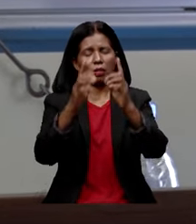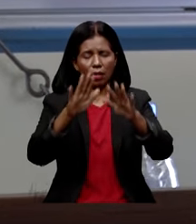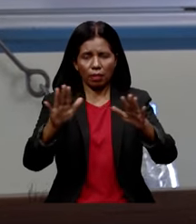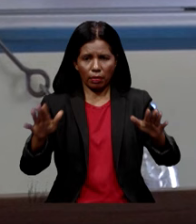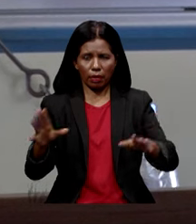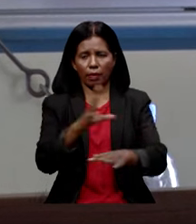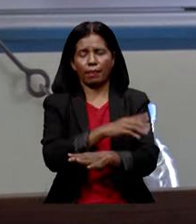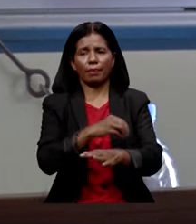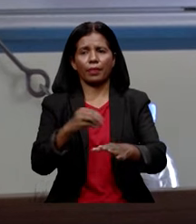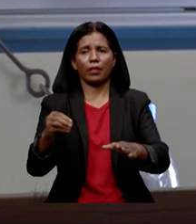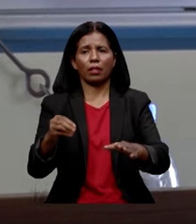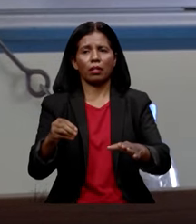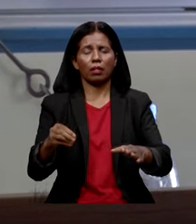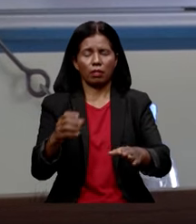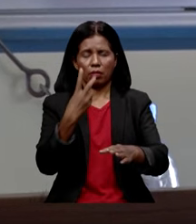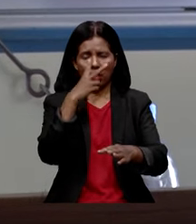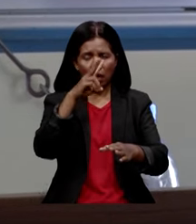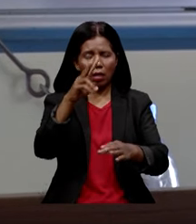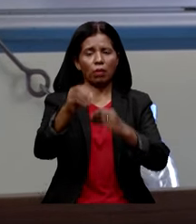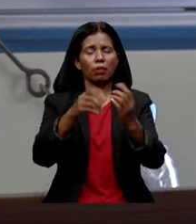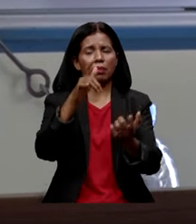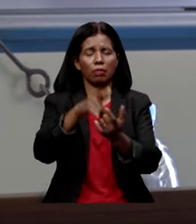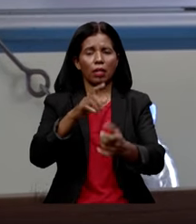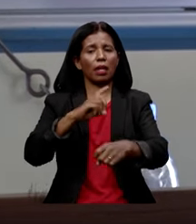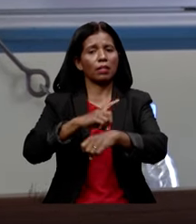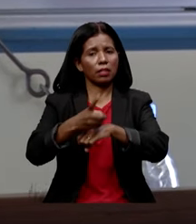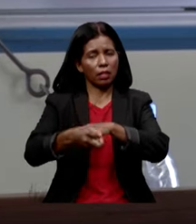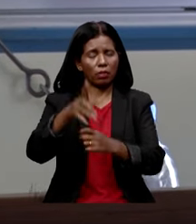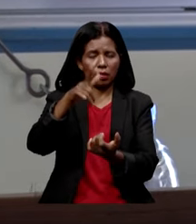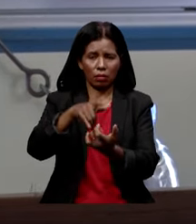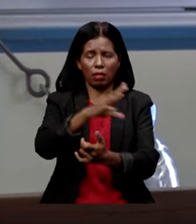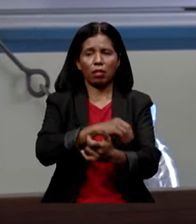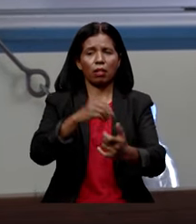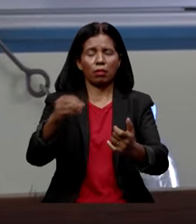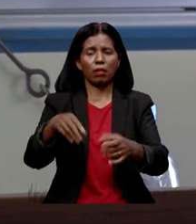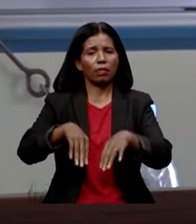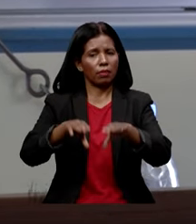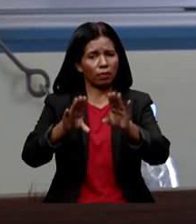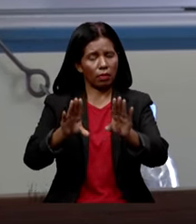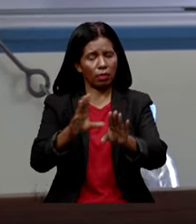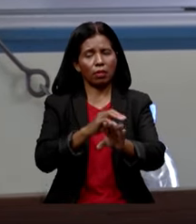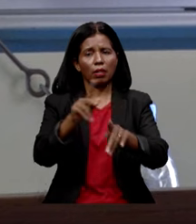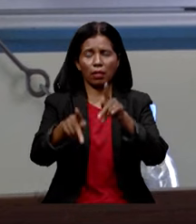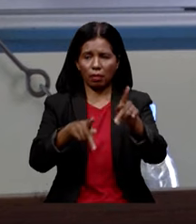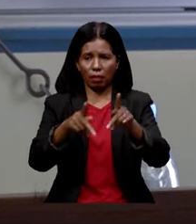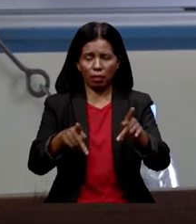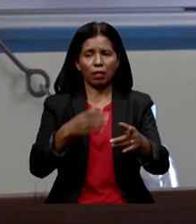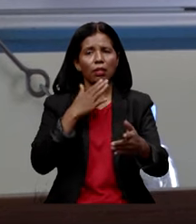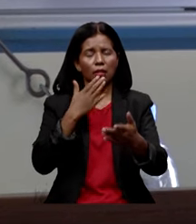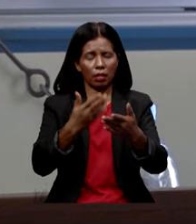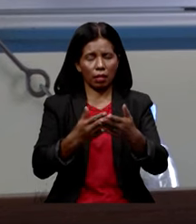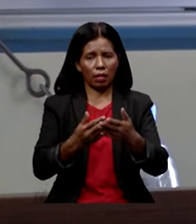nomos orientación sexual acceso sexual nomos exploración serne di aclio